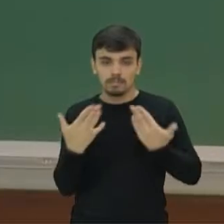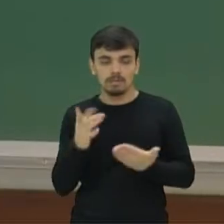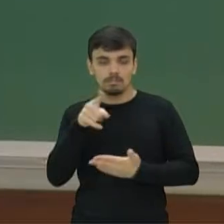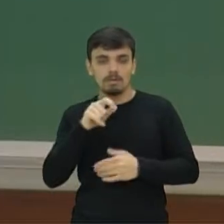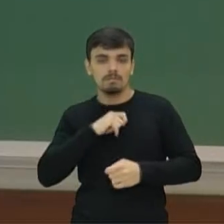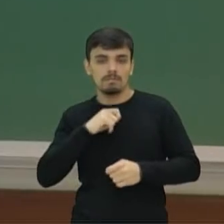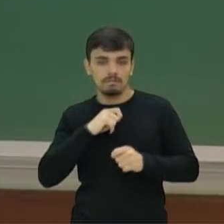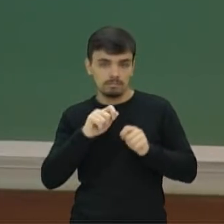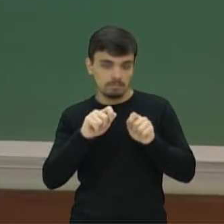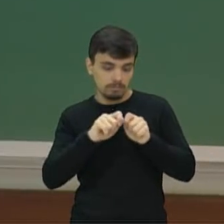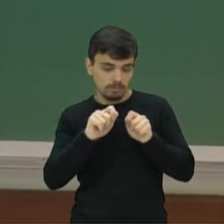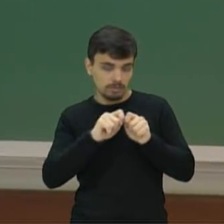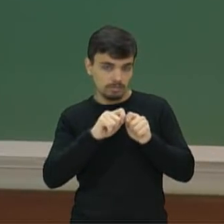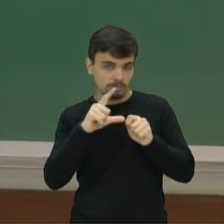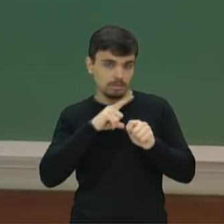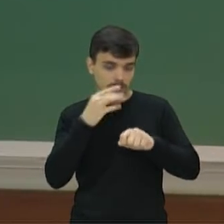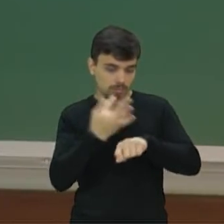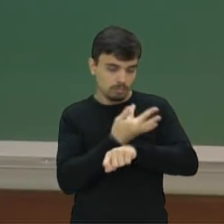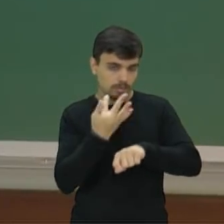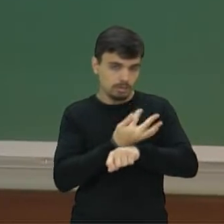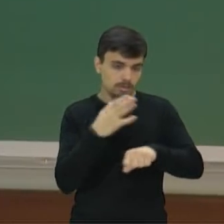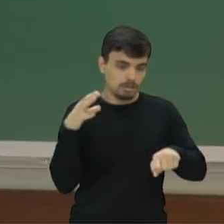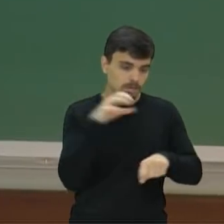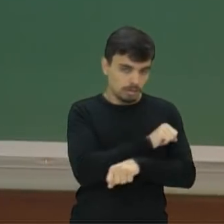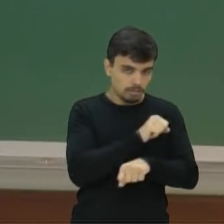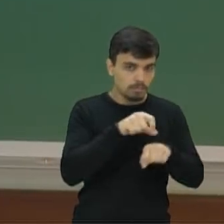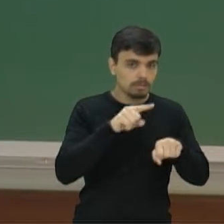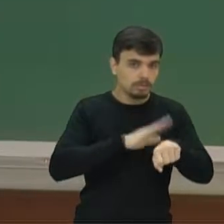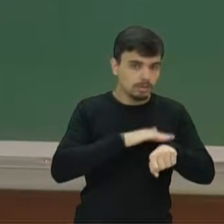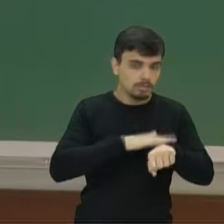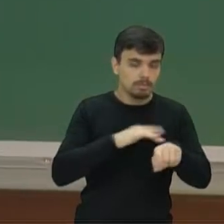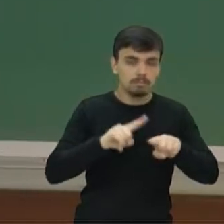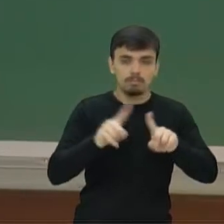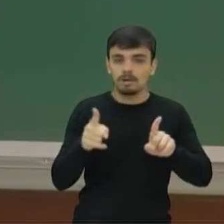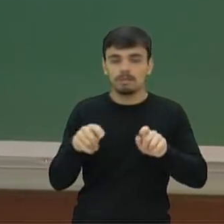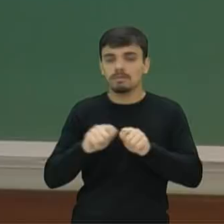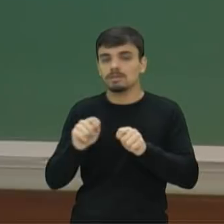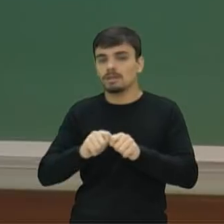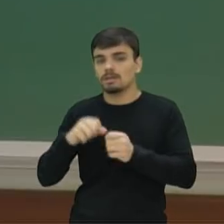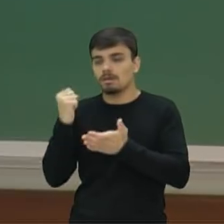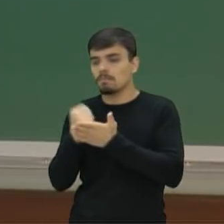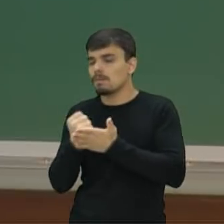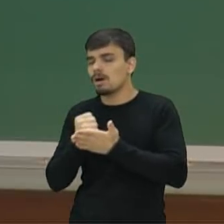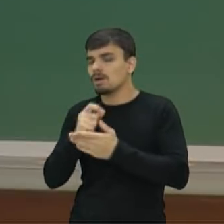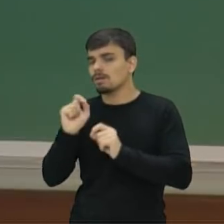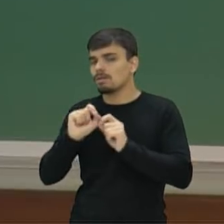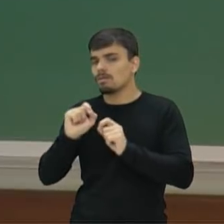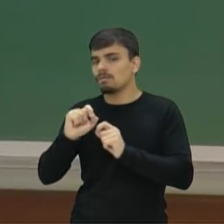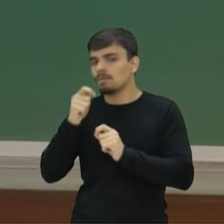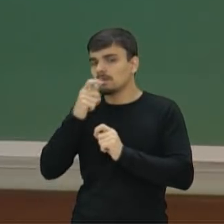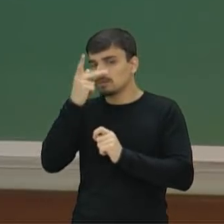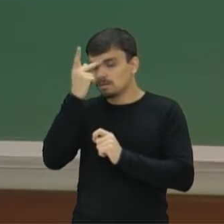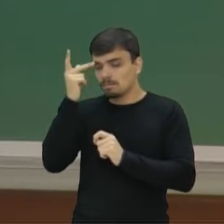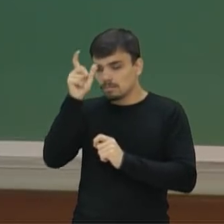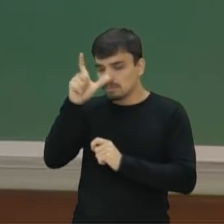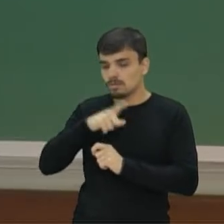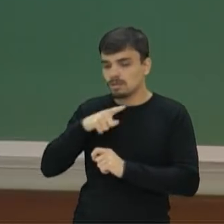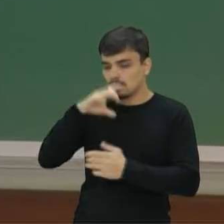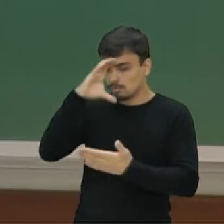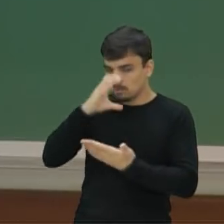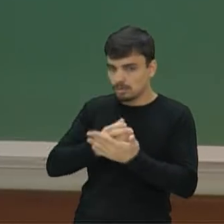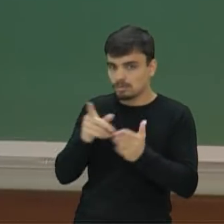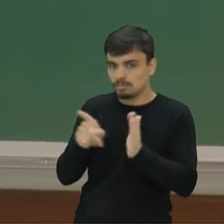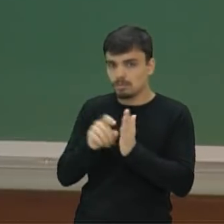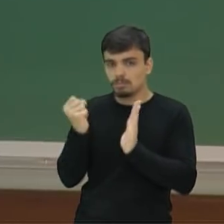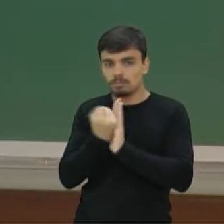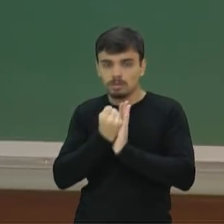ter uma durabilidade curta, porém sem comprometer a imagem da marca, fazendo com que as pessoas continuem dando credibilidade àquela marca.